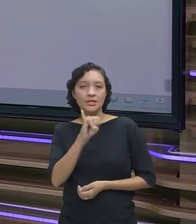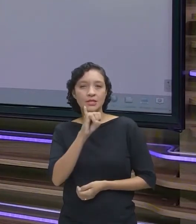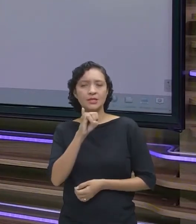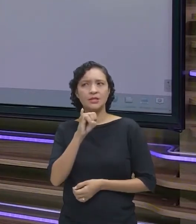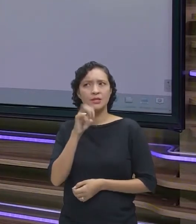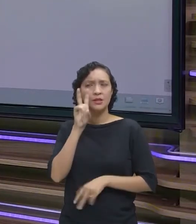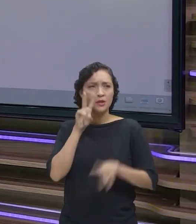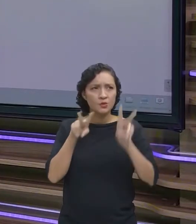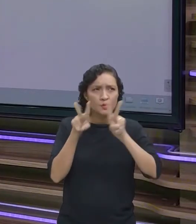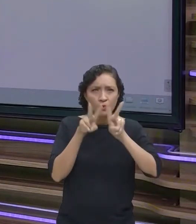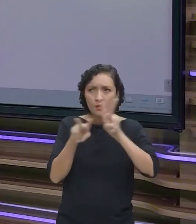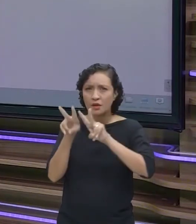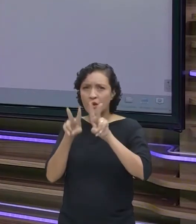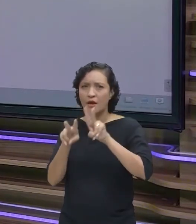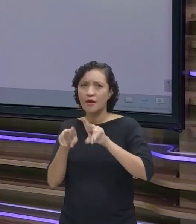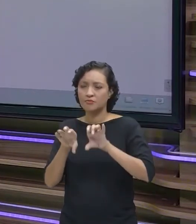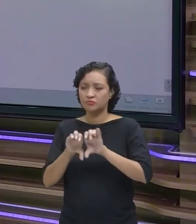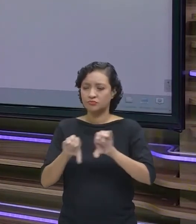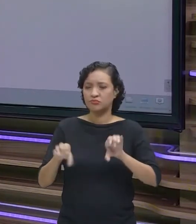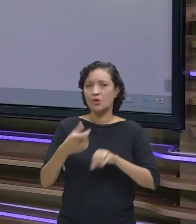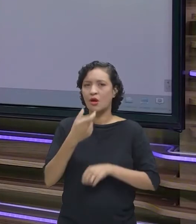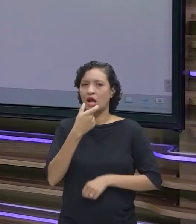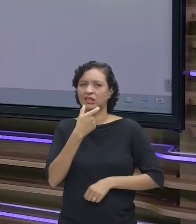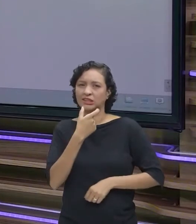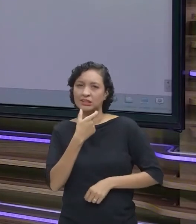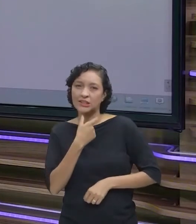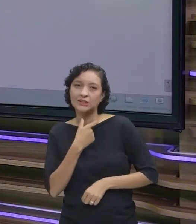móveis, pacotes de biscoito,